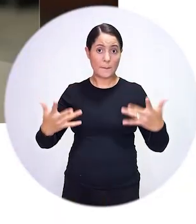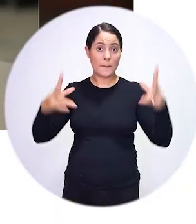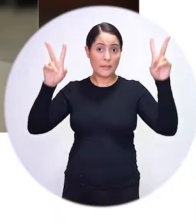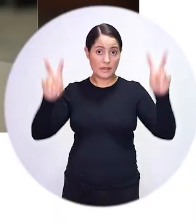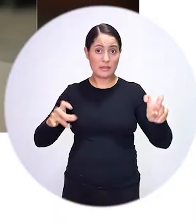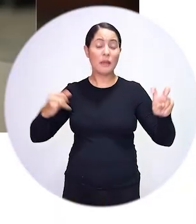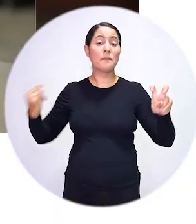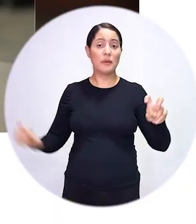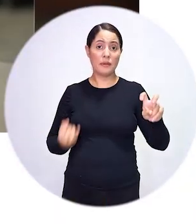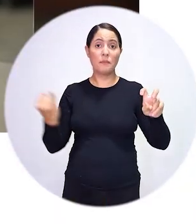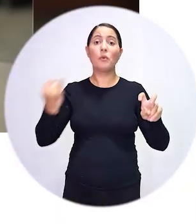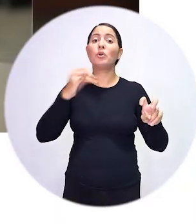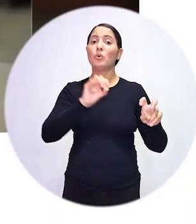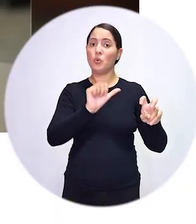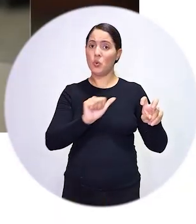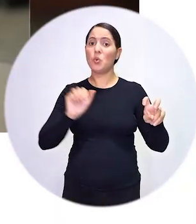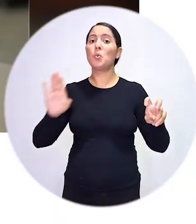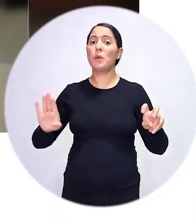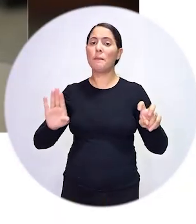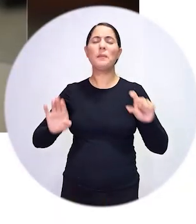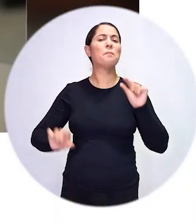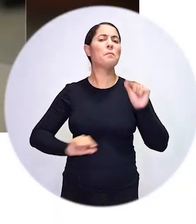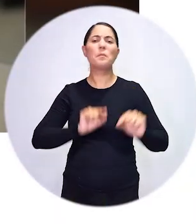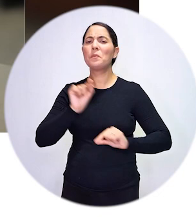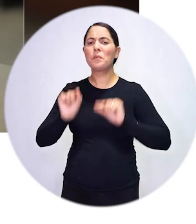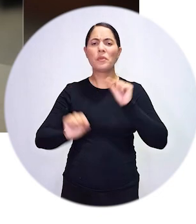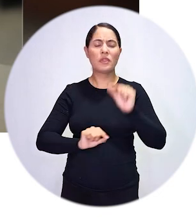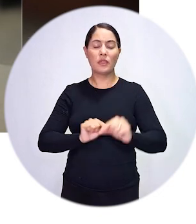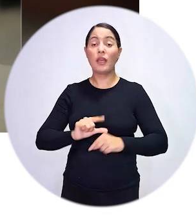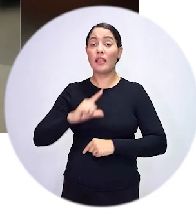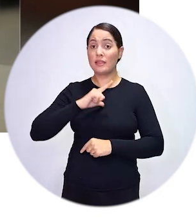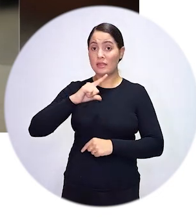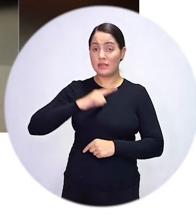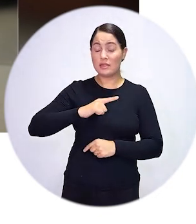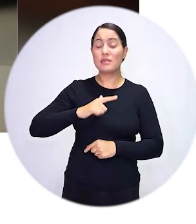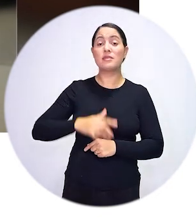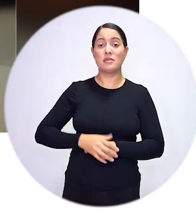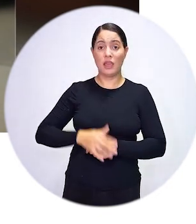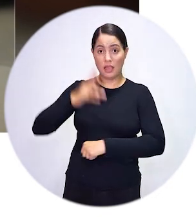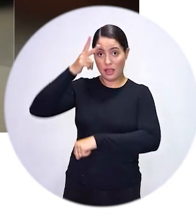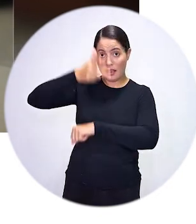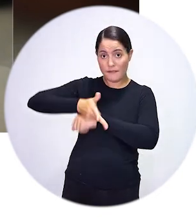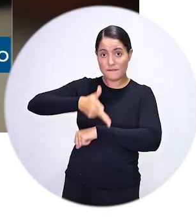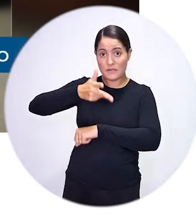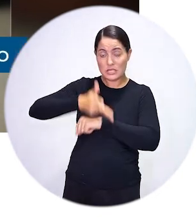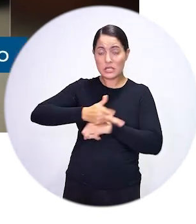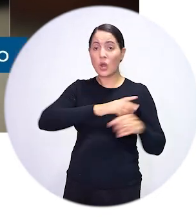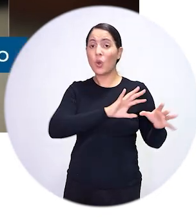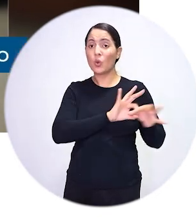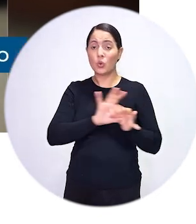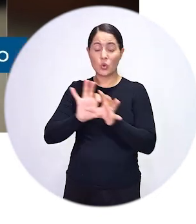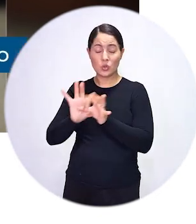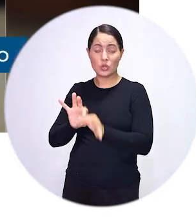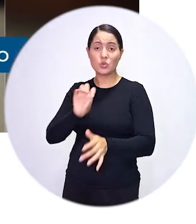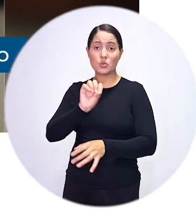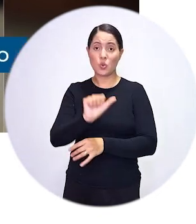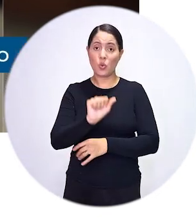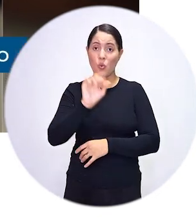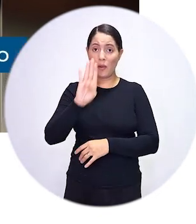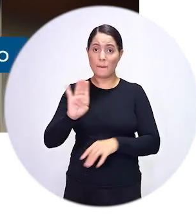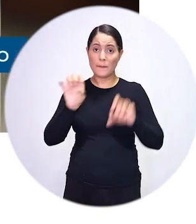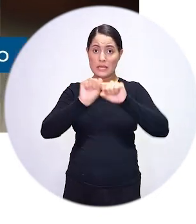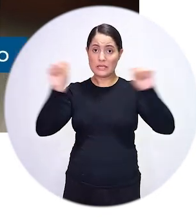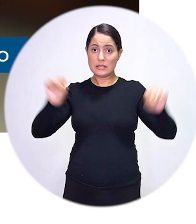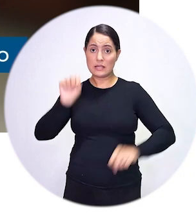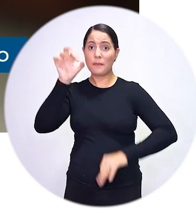abre aspas, a OAB reafirma a importância do CNJ tornar obrigatória a atual recomendação de gravação dos atos